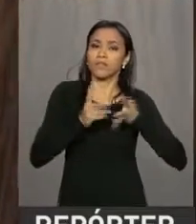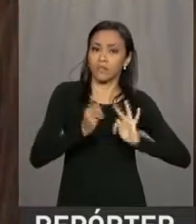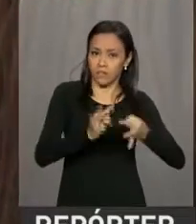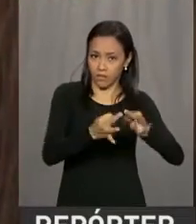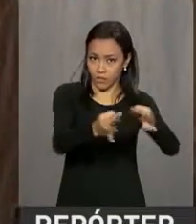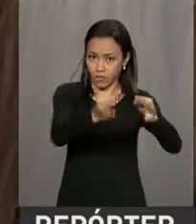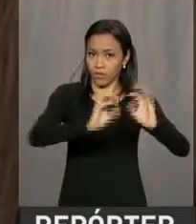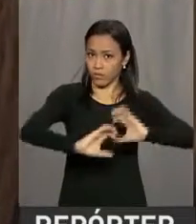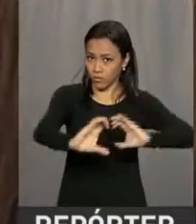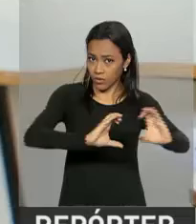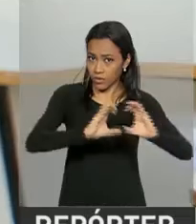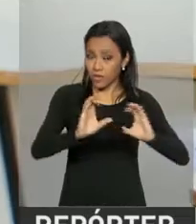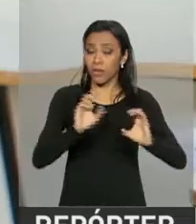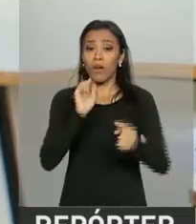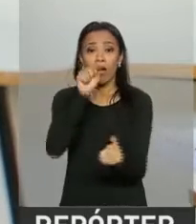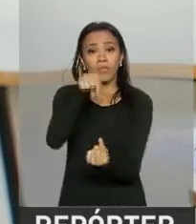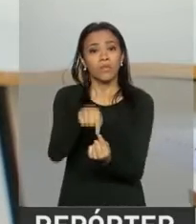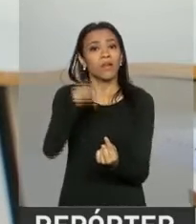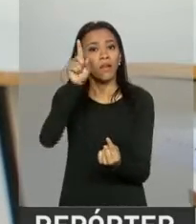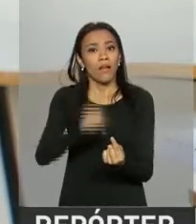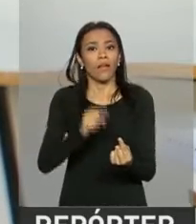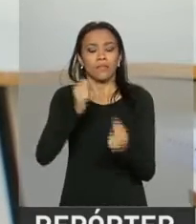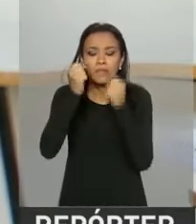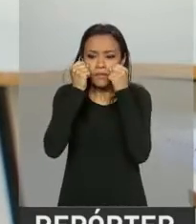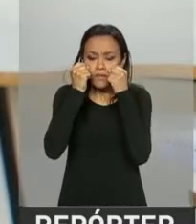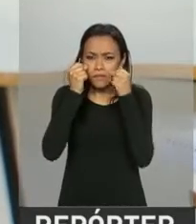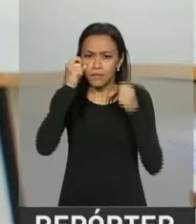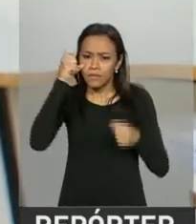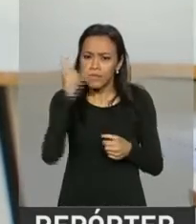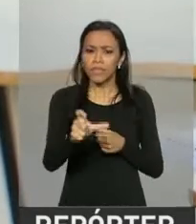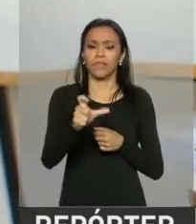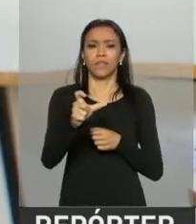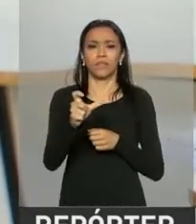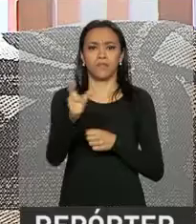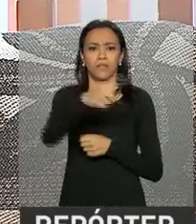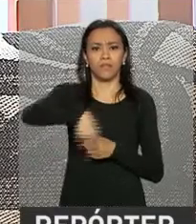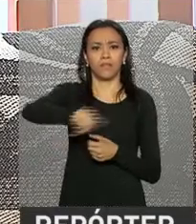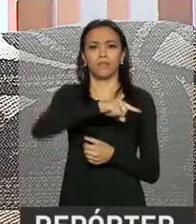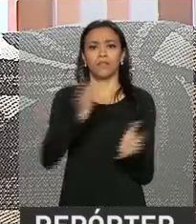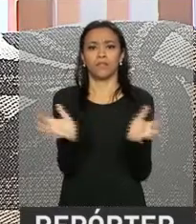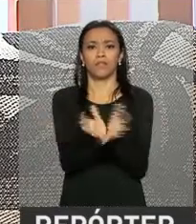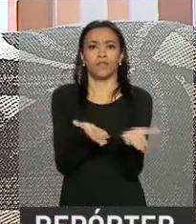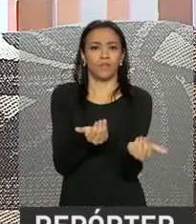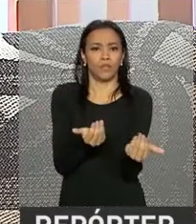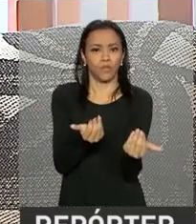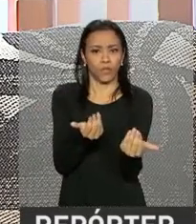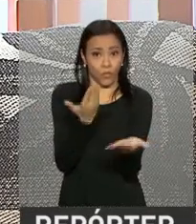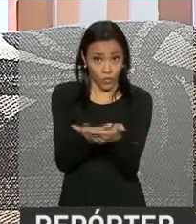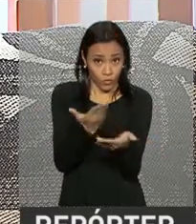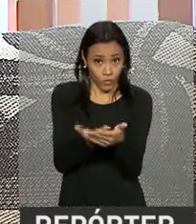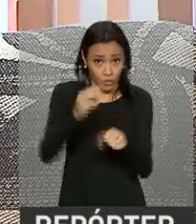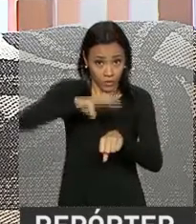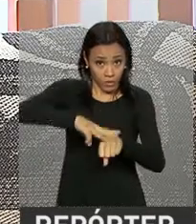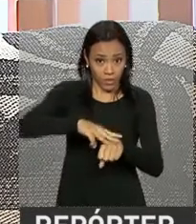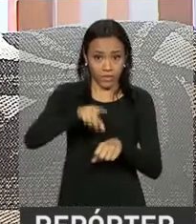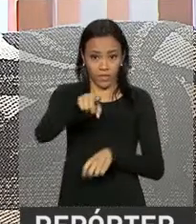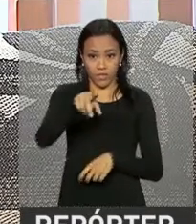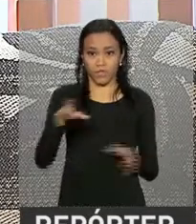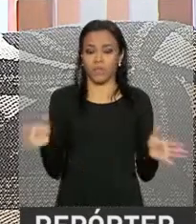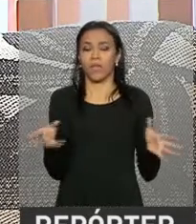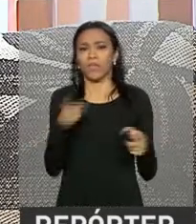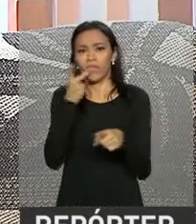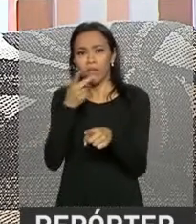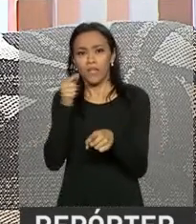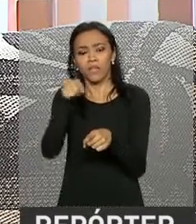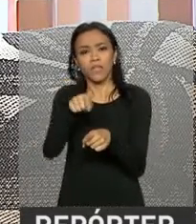comunicações a idéia é despertar o interesse dos jovens pela matemática 1º t ela incentiva muito e apoia